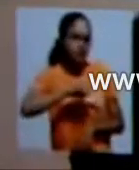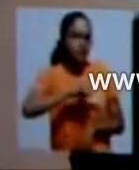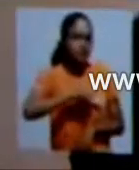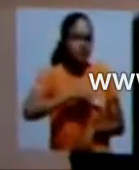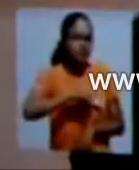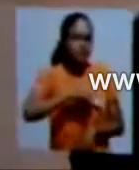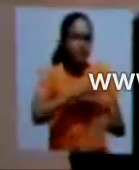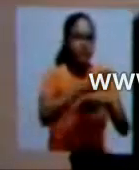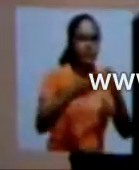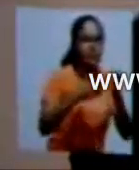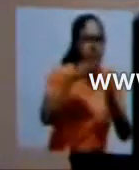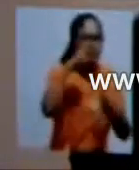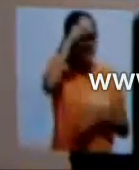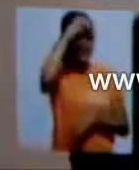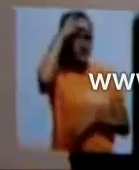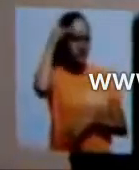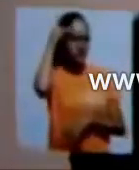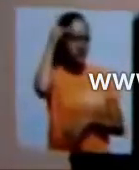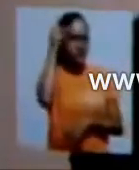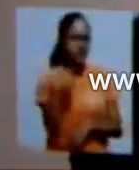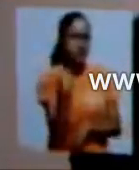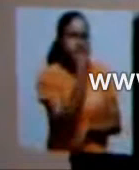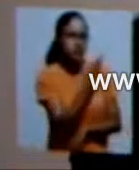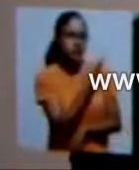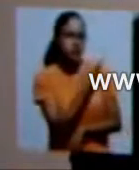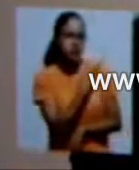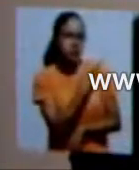Todas as pessoas com as quais você se relaciona.